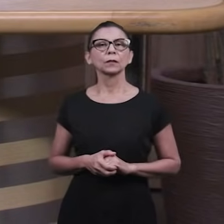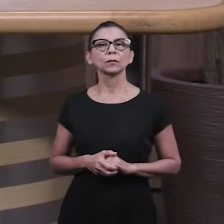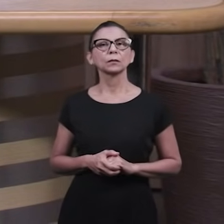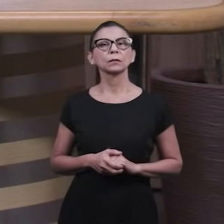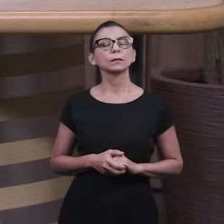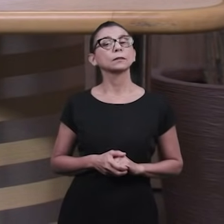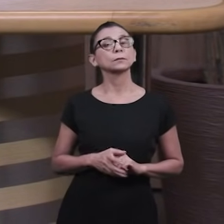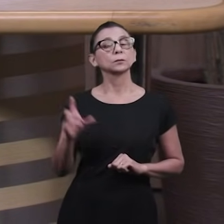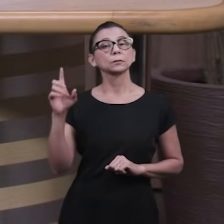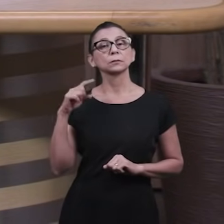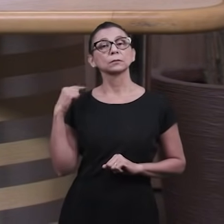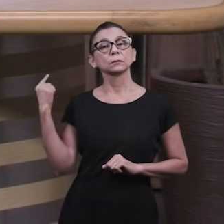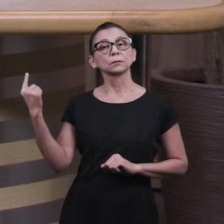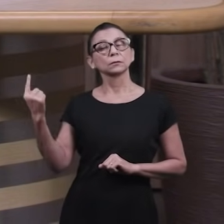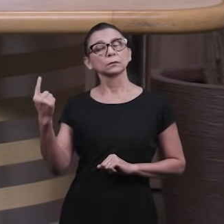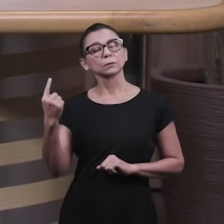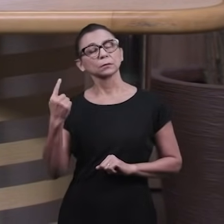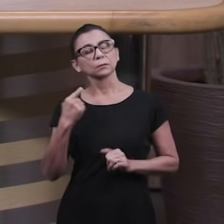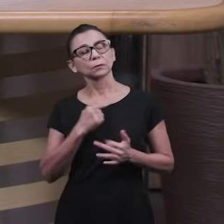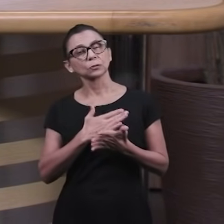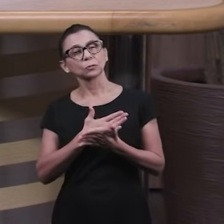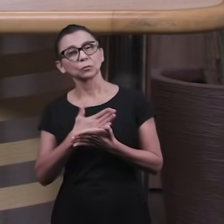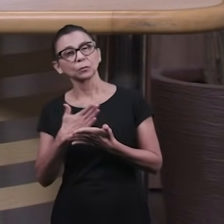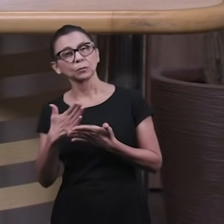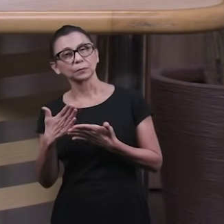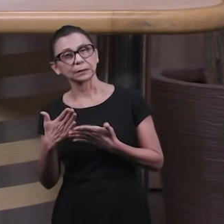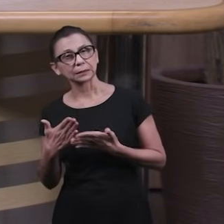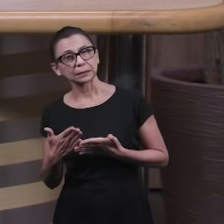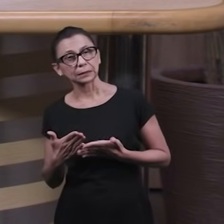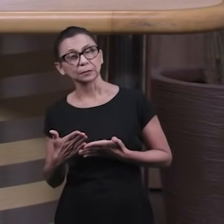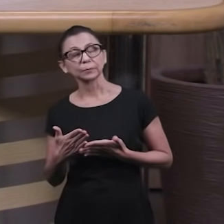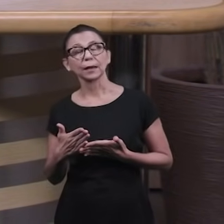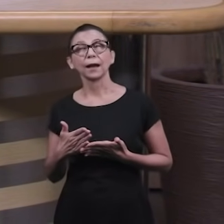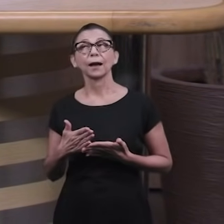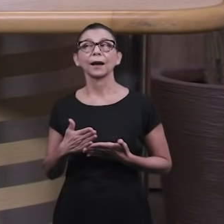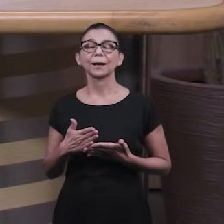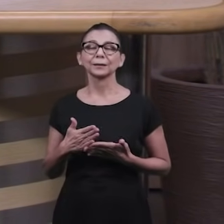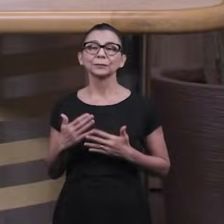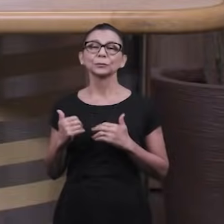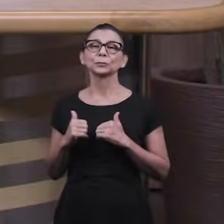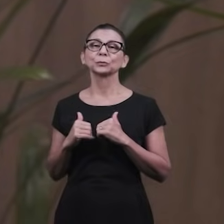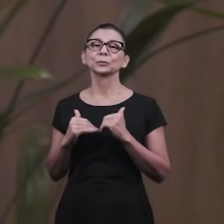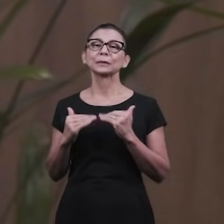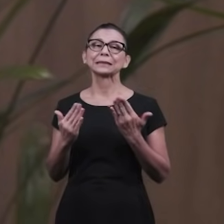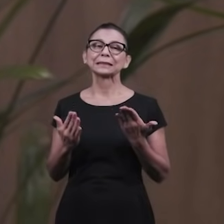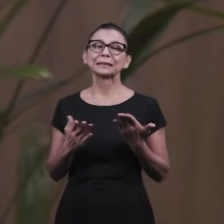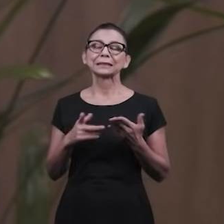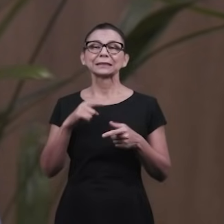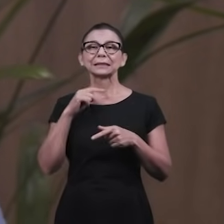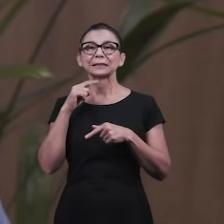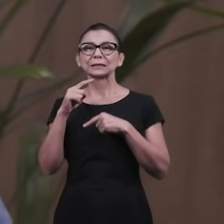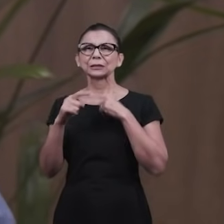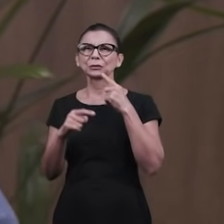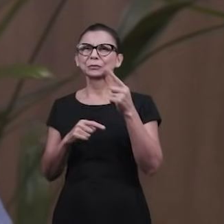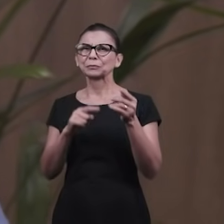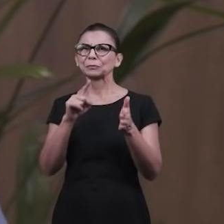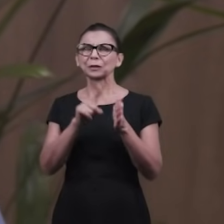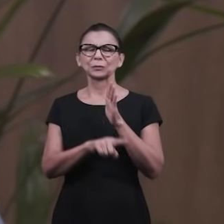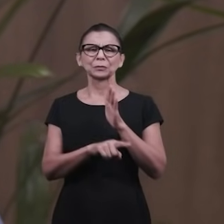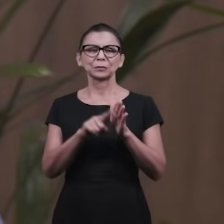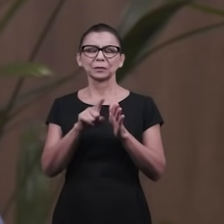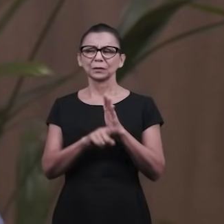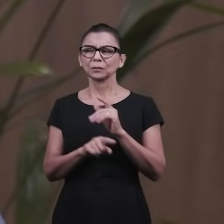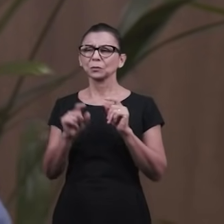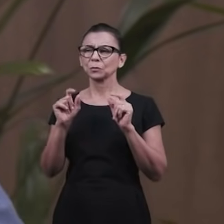nós começamos, e o grande questionamento no início era o que era